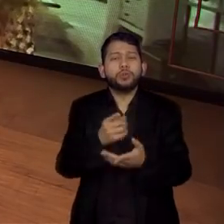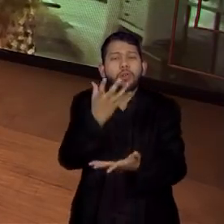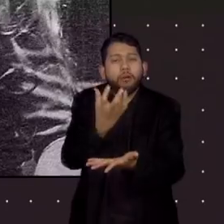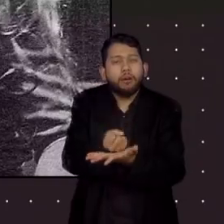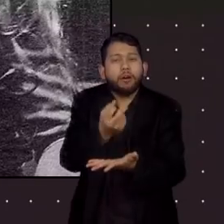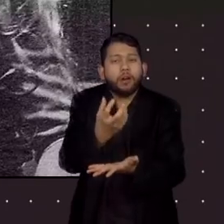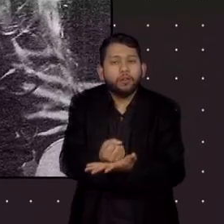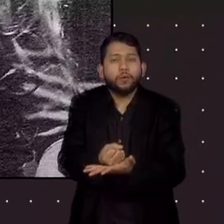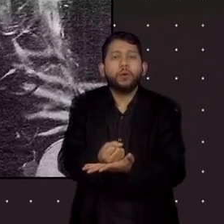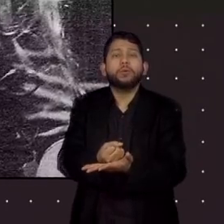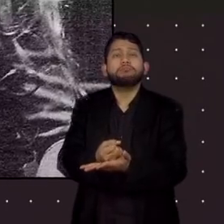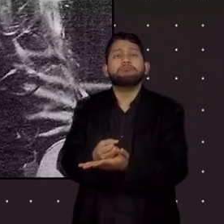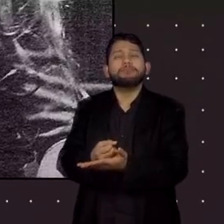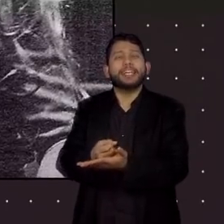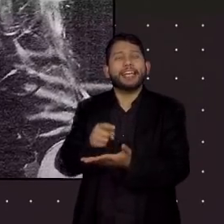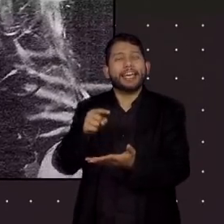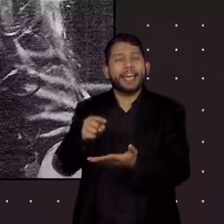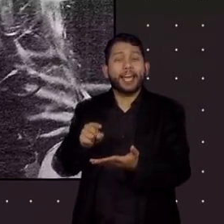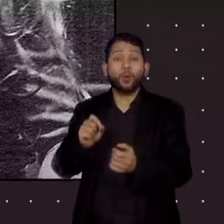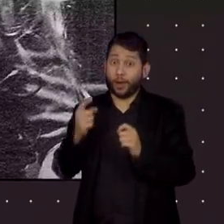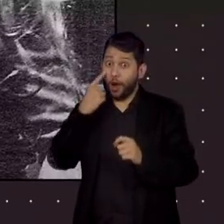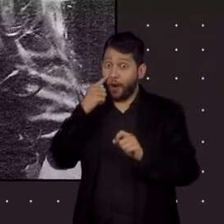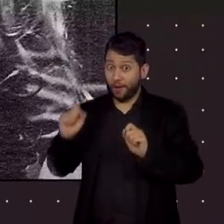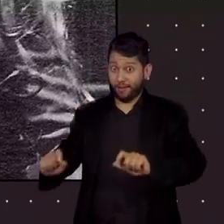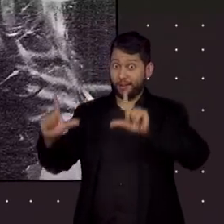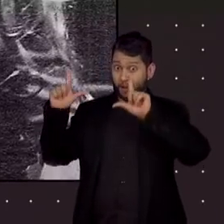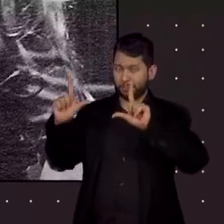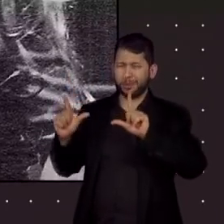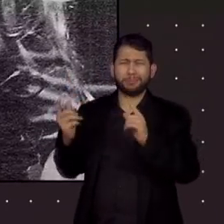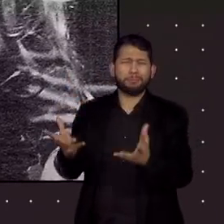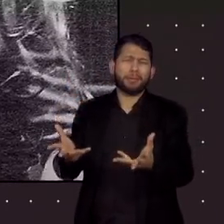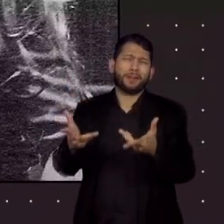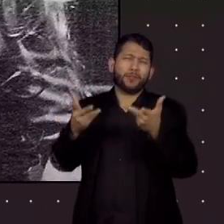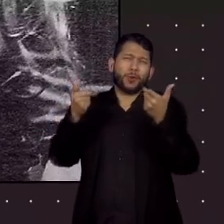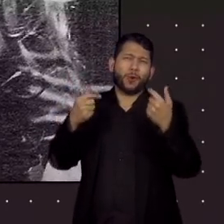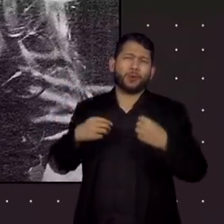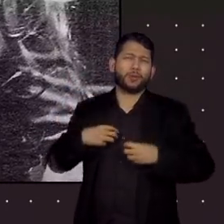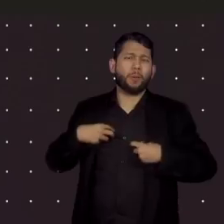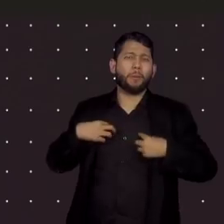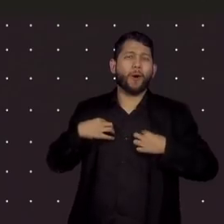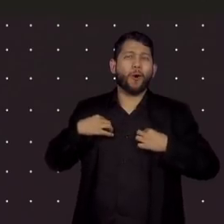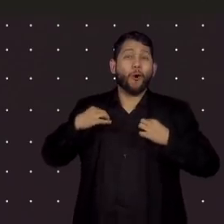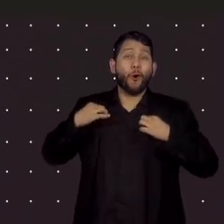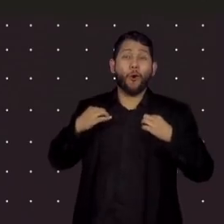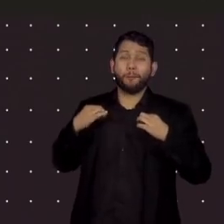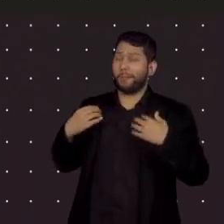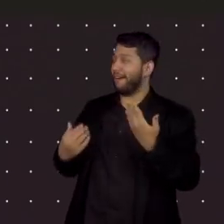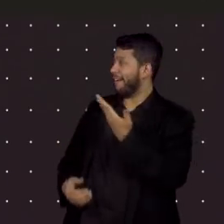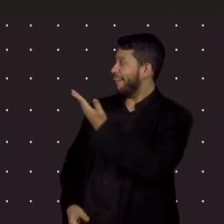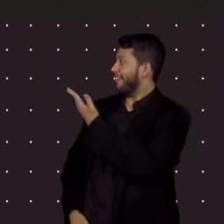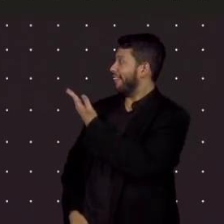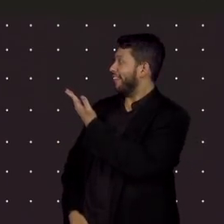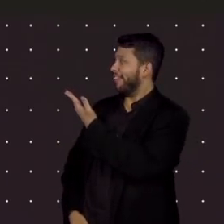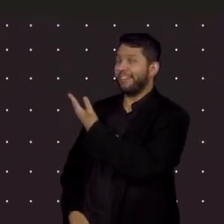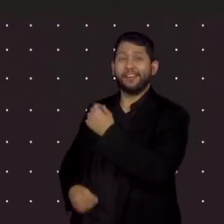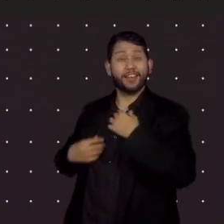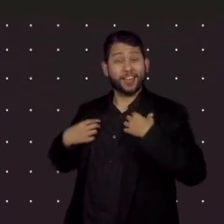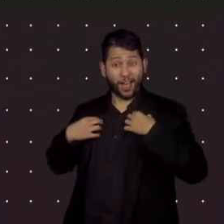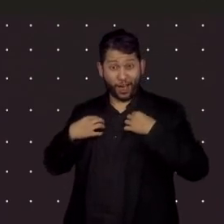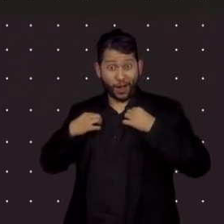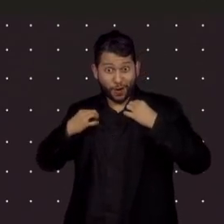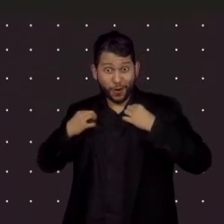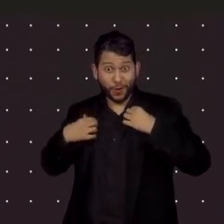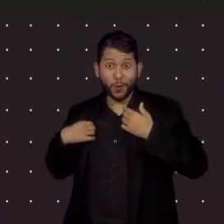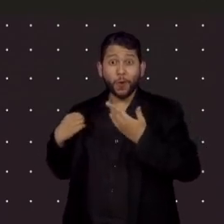Egberto Gismonti. A capa desse disco é maravilhosa, é uma roupa, a roupa desse disco, a